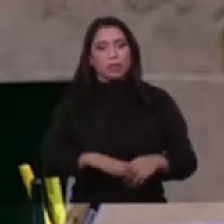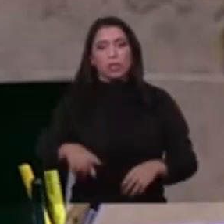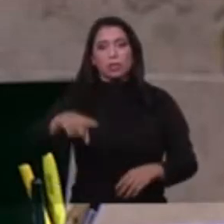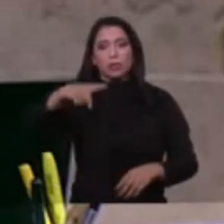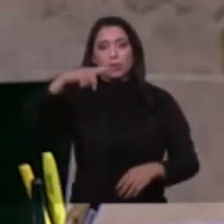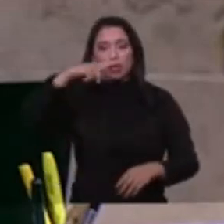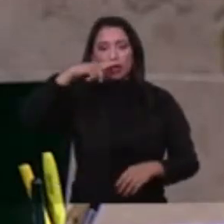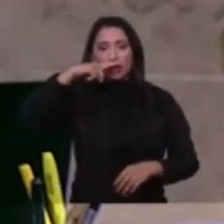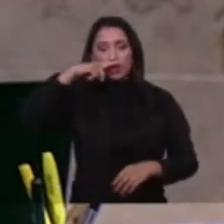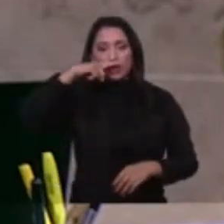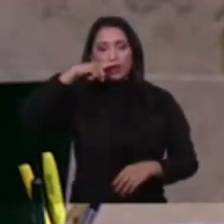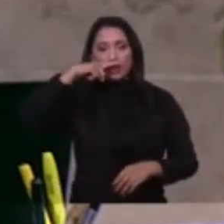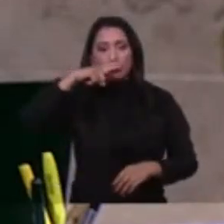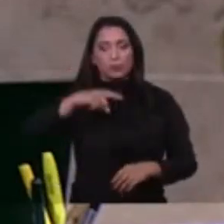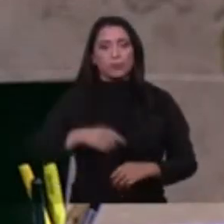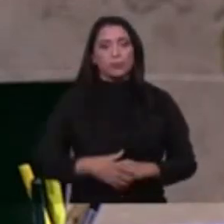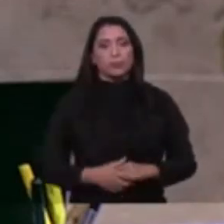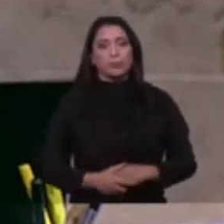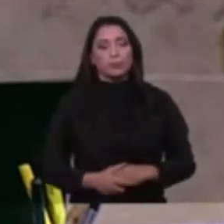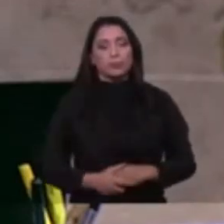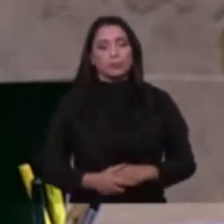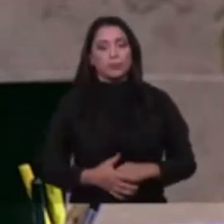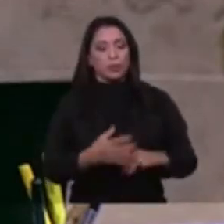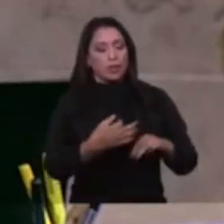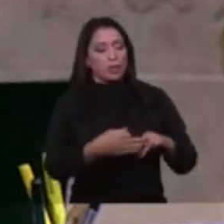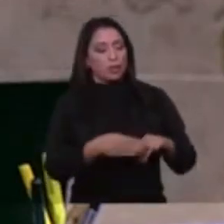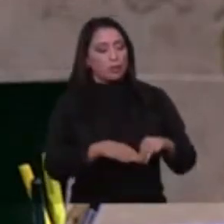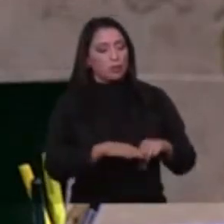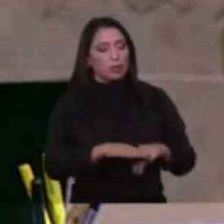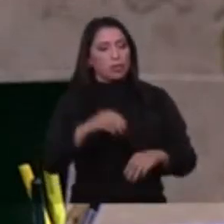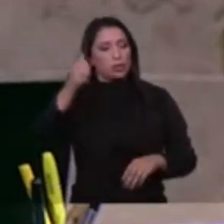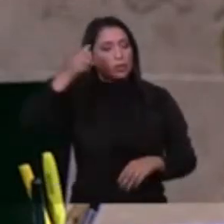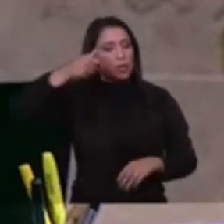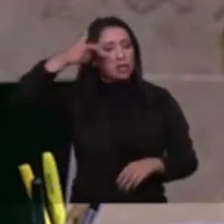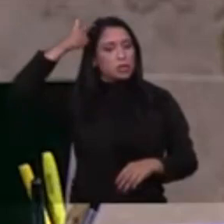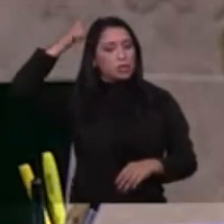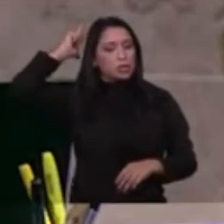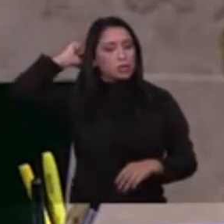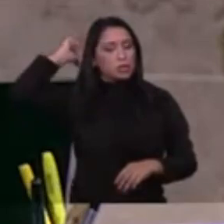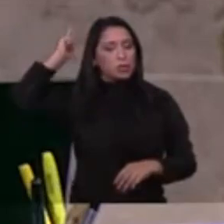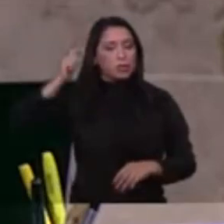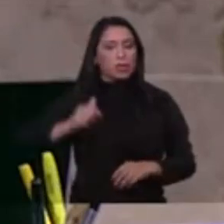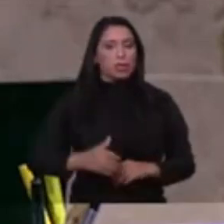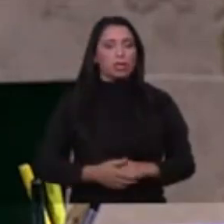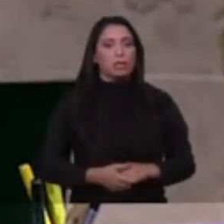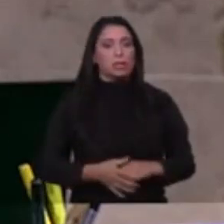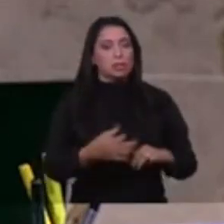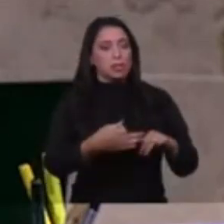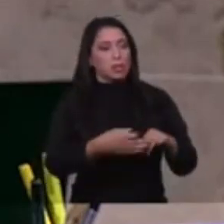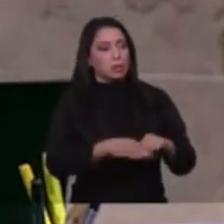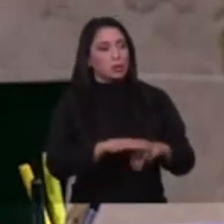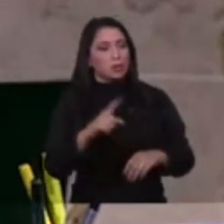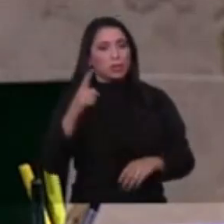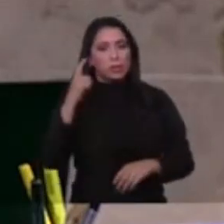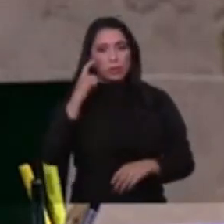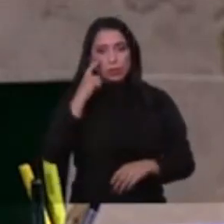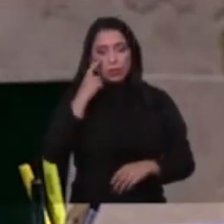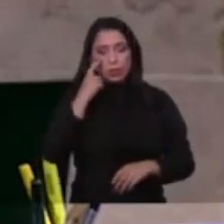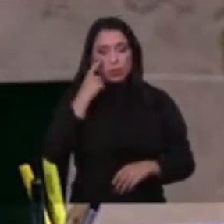Fachin, excelentíssimo senhor ministro Alexandre de Moraes, excelentíssimo senhor ministro Nunes